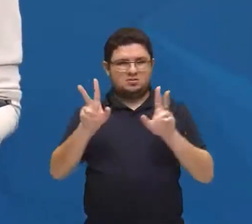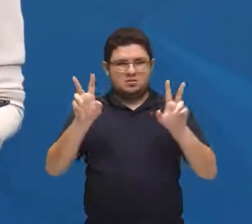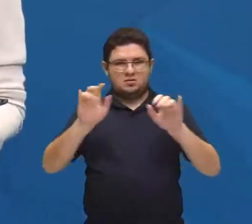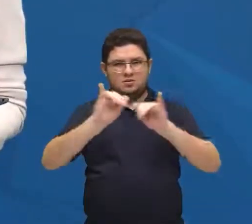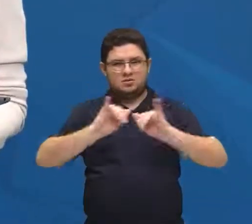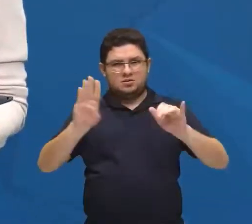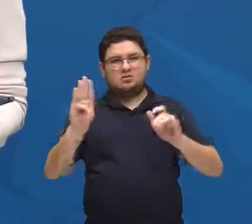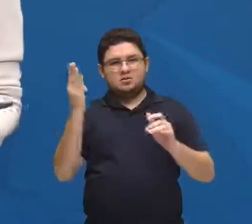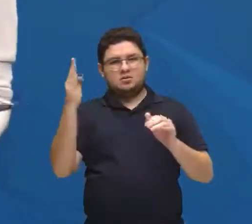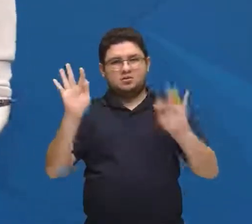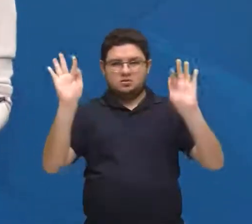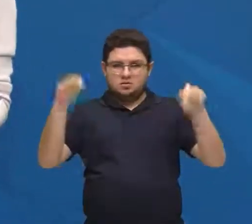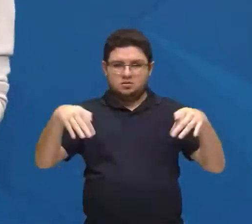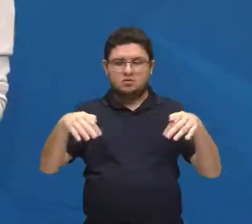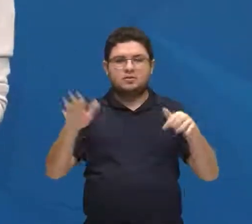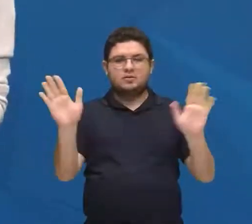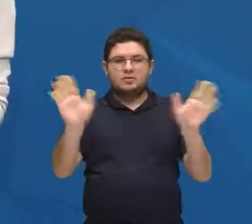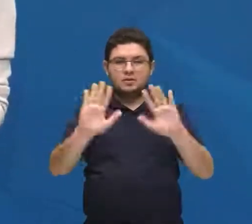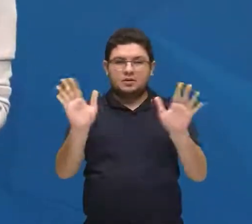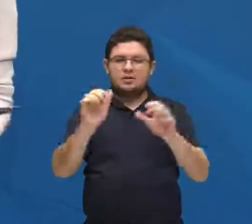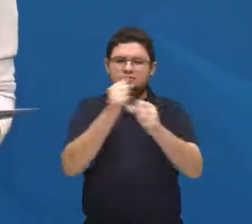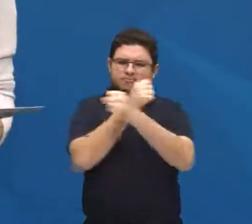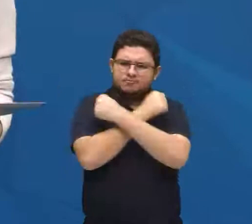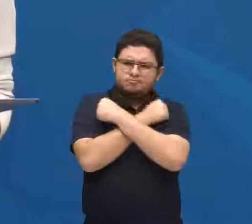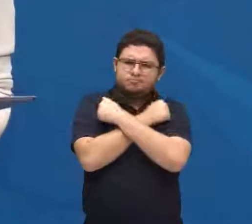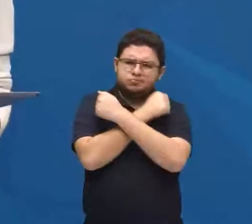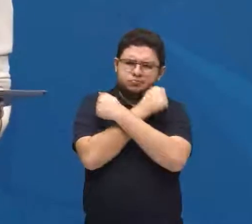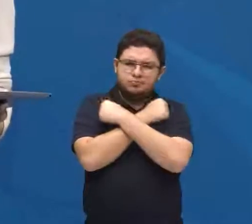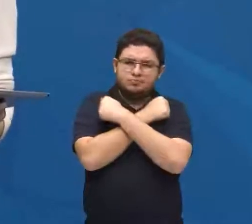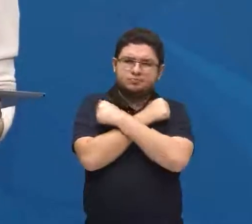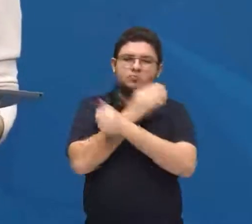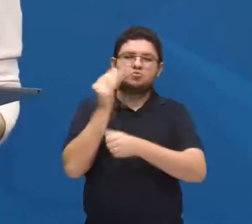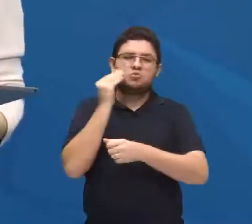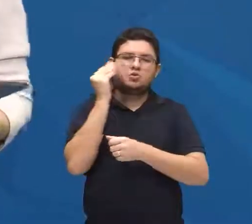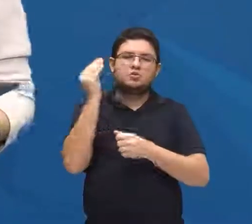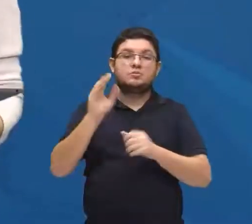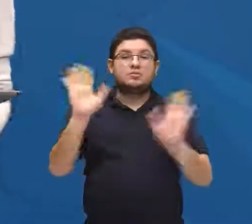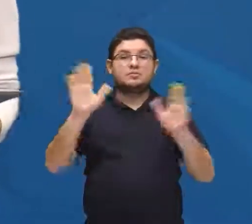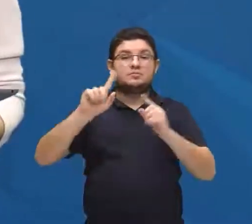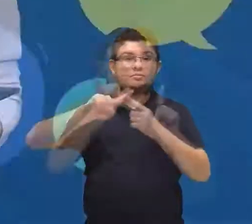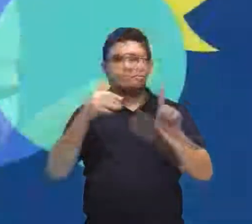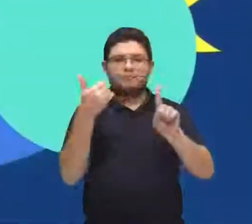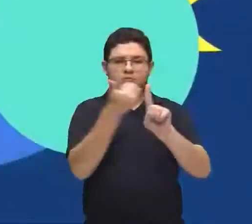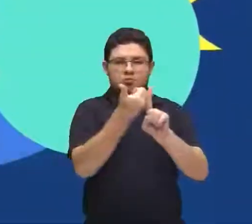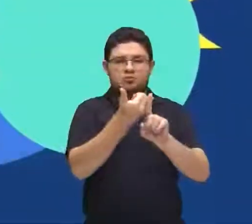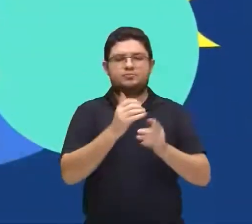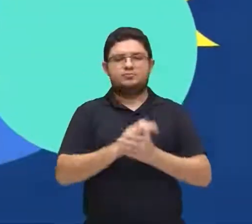despeço de vocês aqui. Um forte abraço, beijo, beijo e até logo!